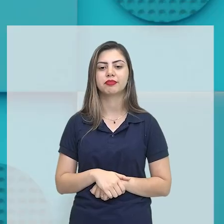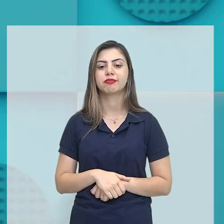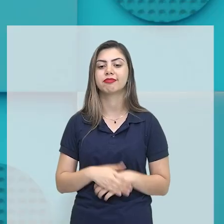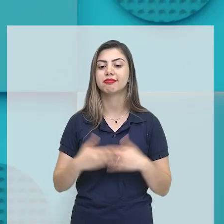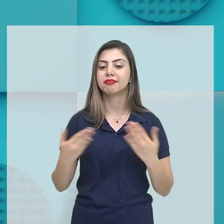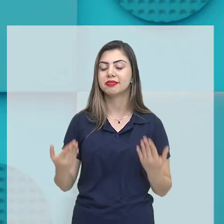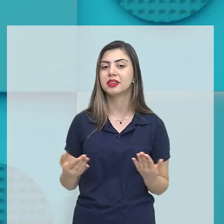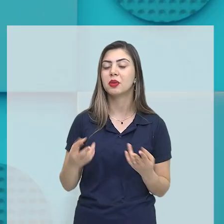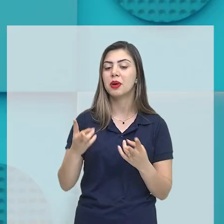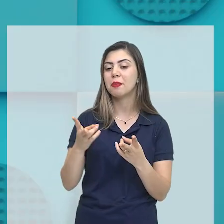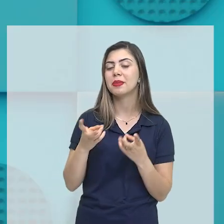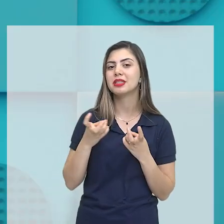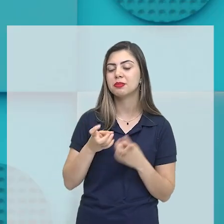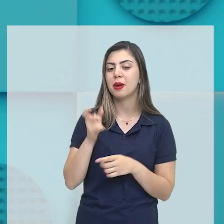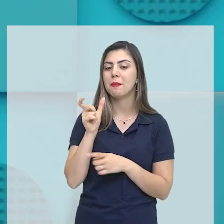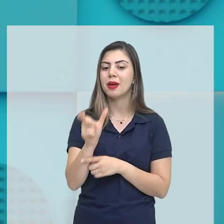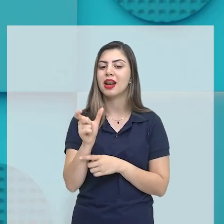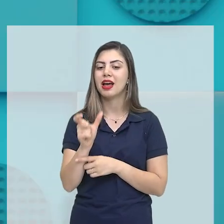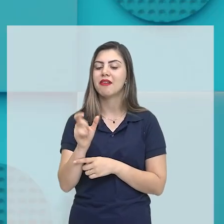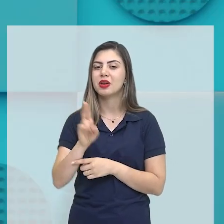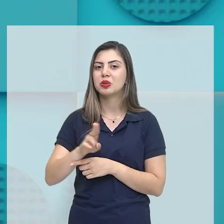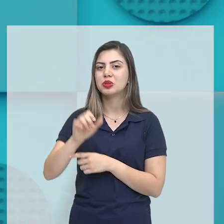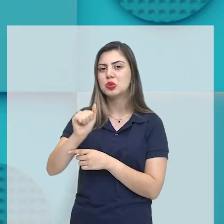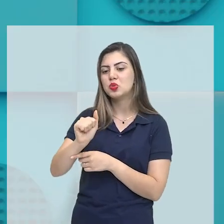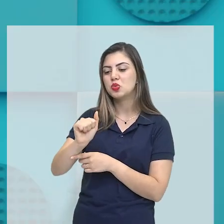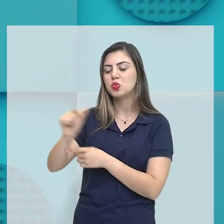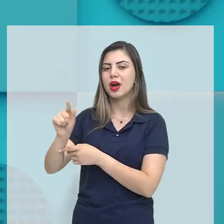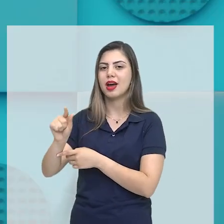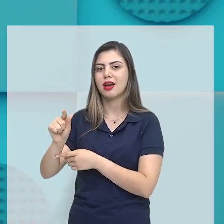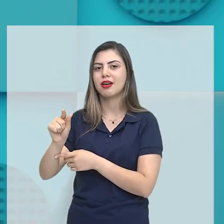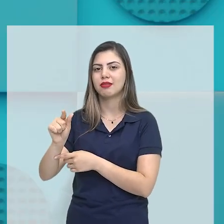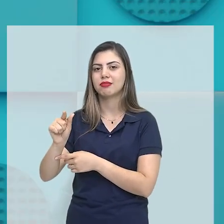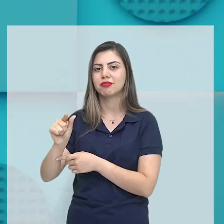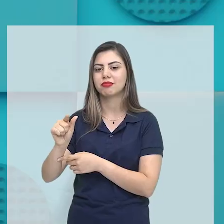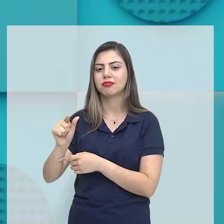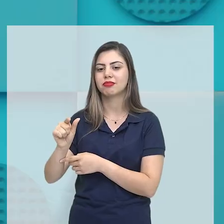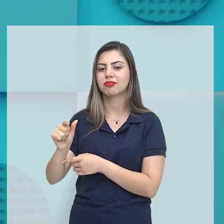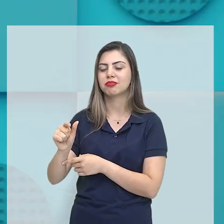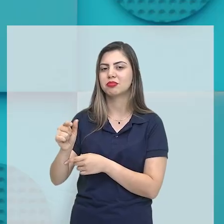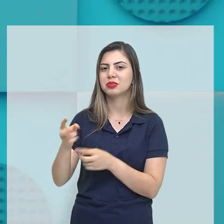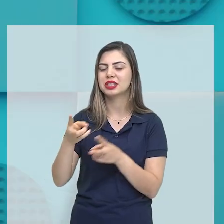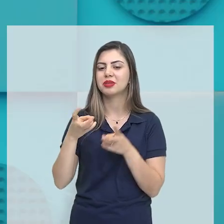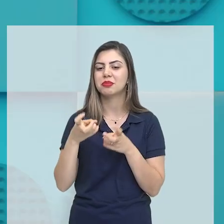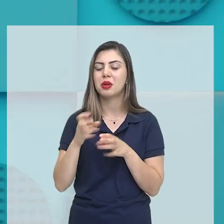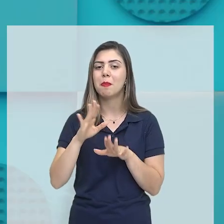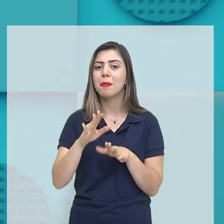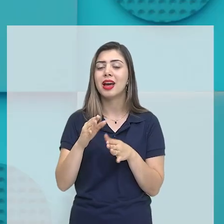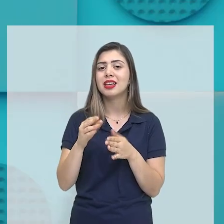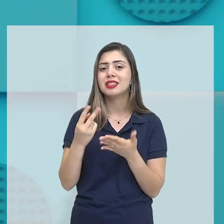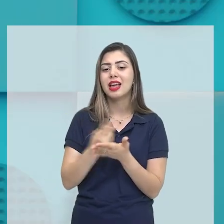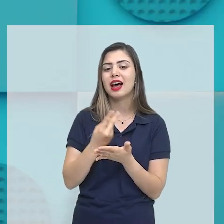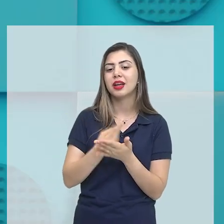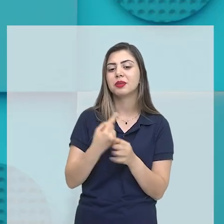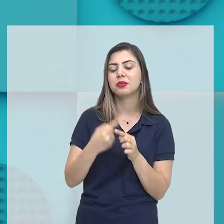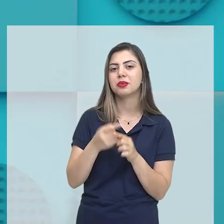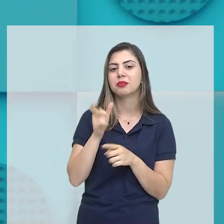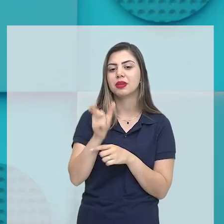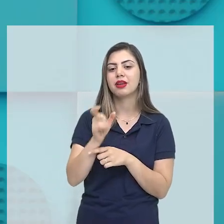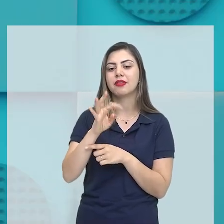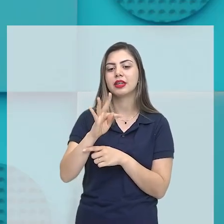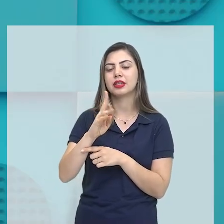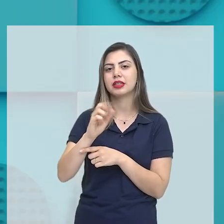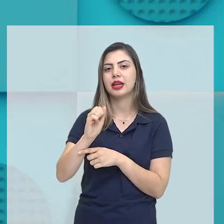a palavra fica, né, com esse A acentuado, trabalhar, e não trabalhar, como é a